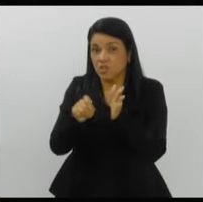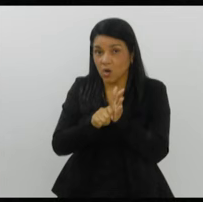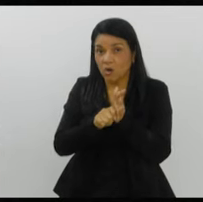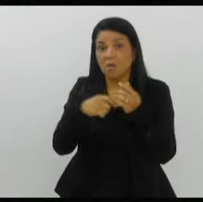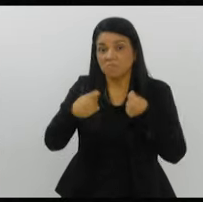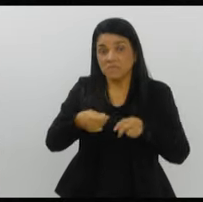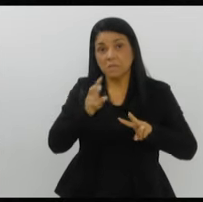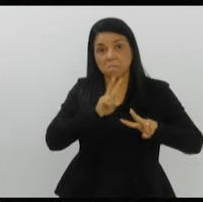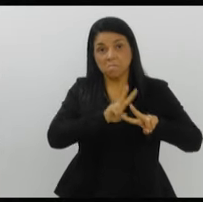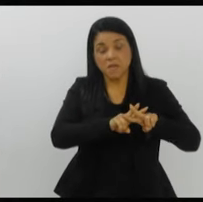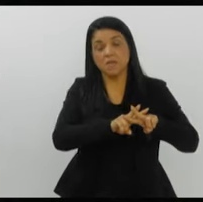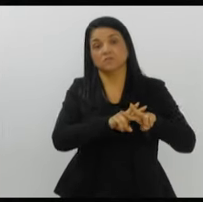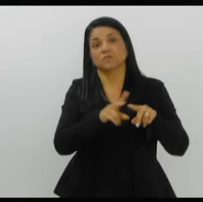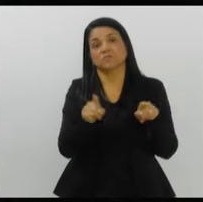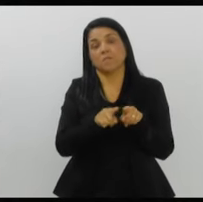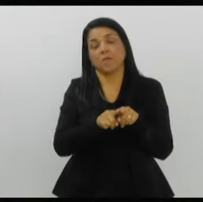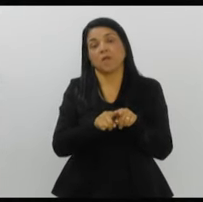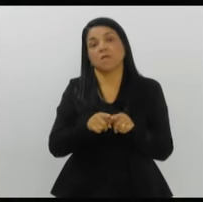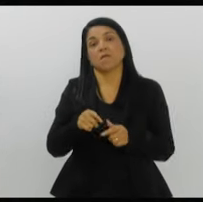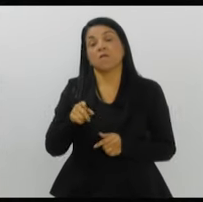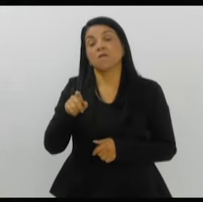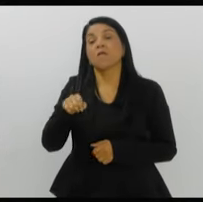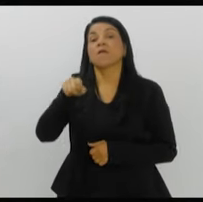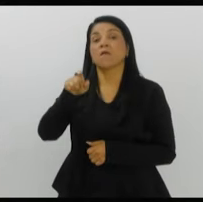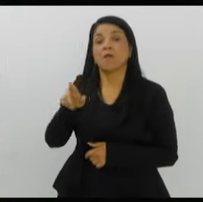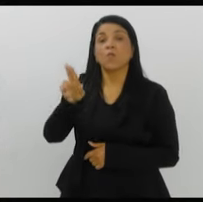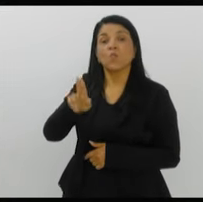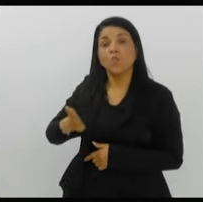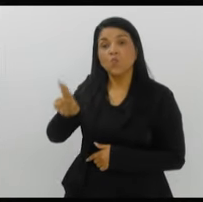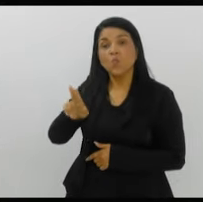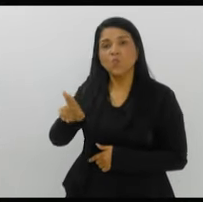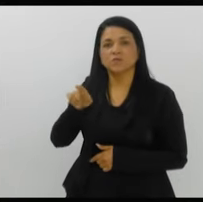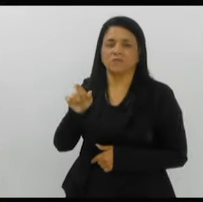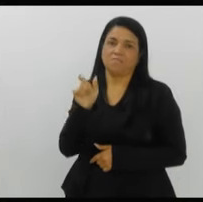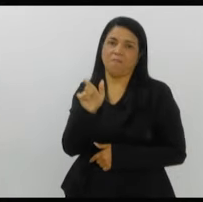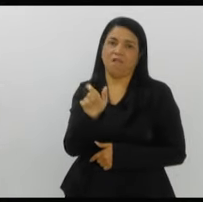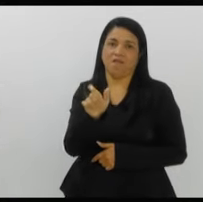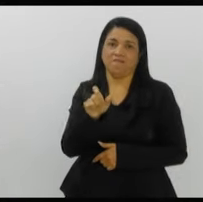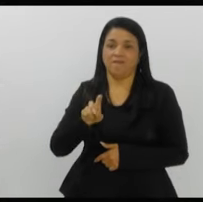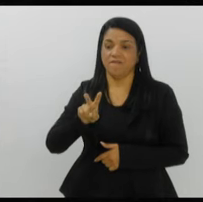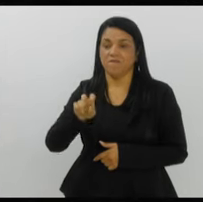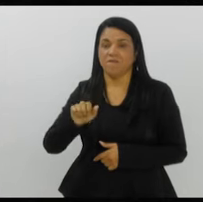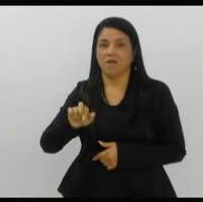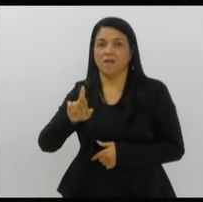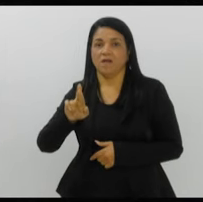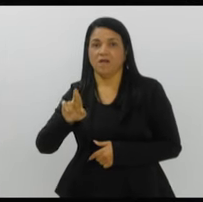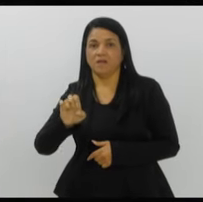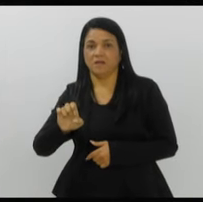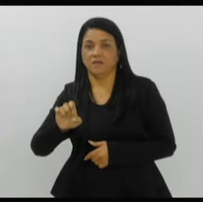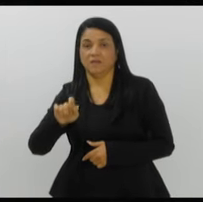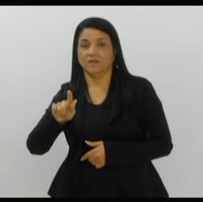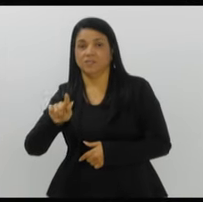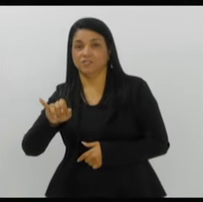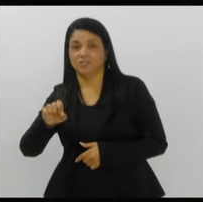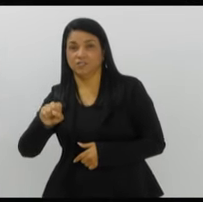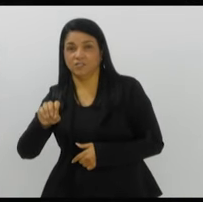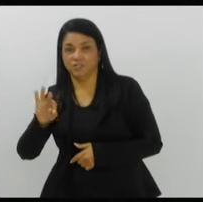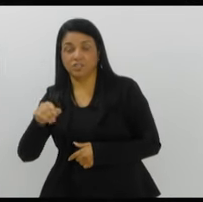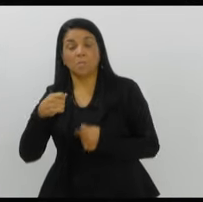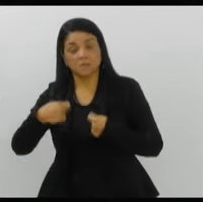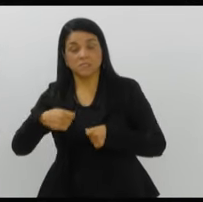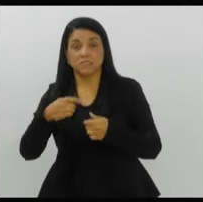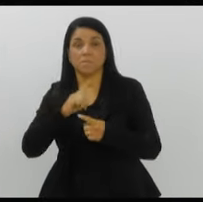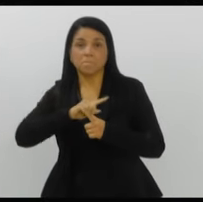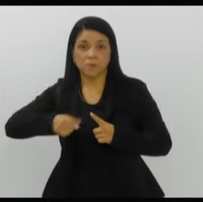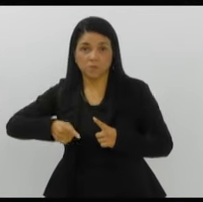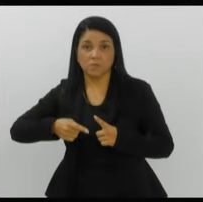que ser sancionado quem utiliza, senhor presidente. Quem utiliza, na minha opinião, tem que ser sancionado. Porque se não tiver o usuário,